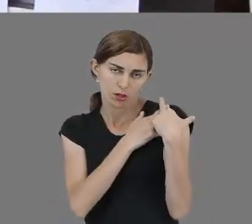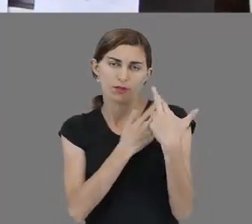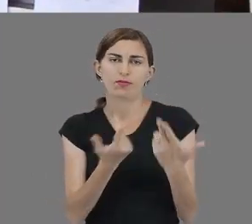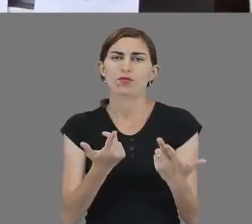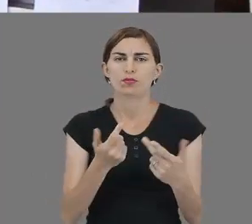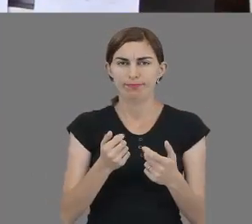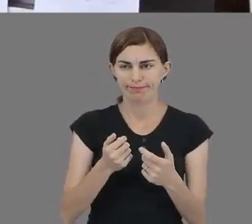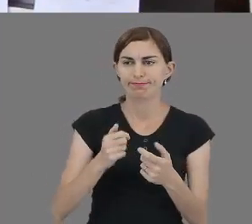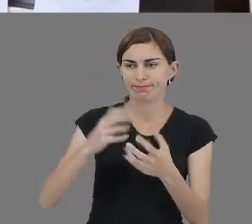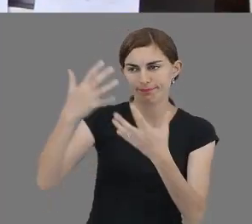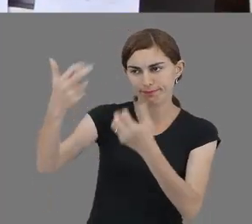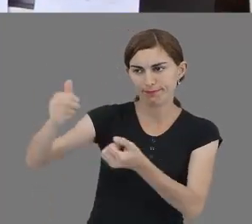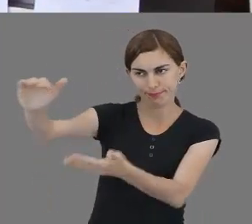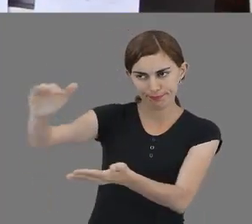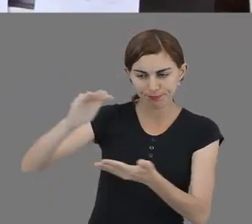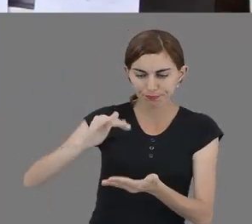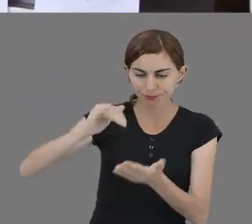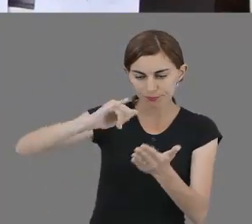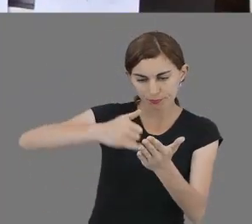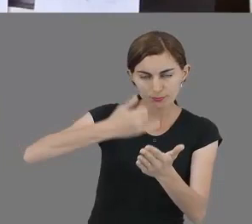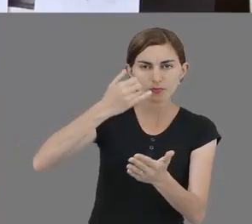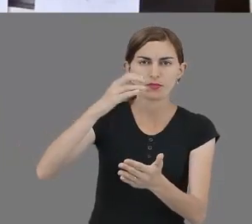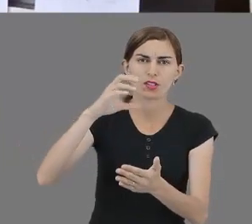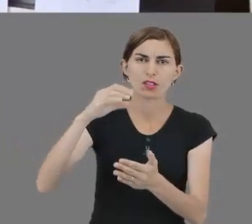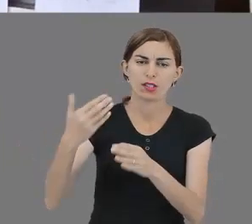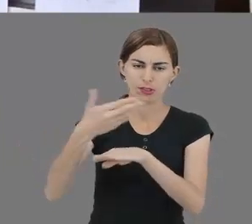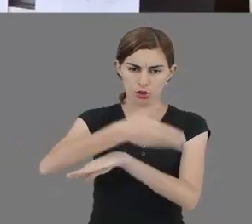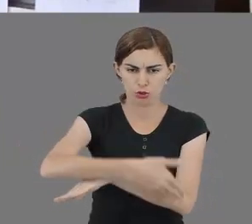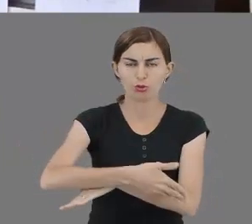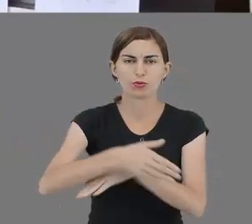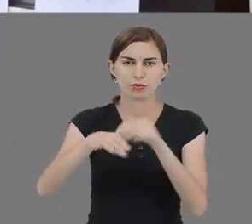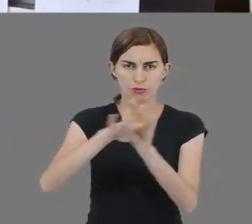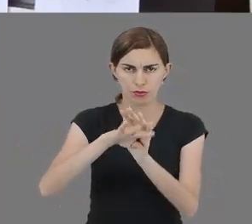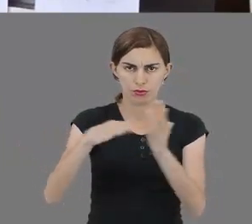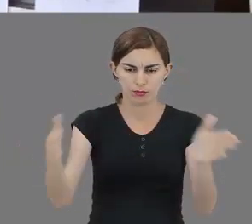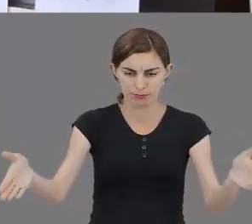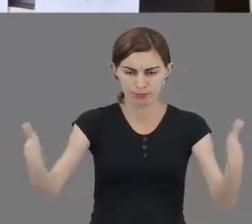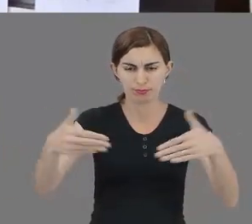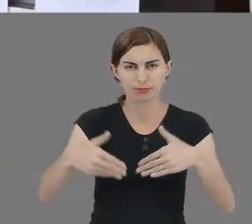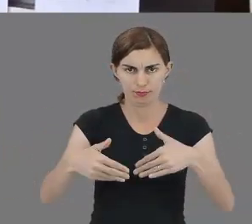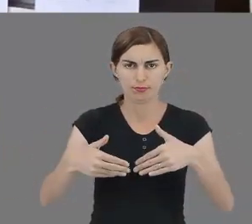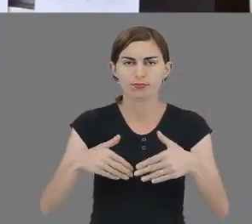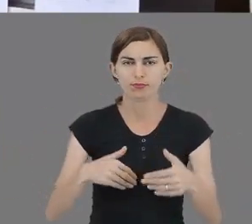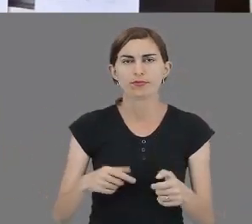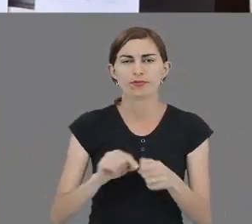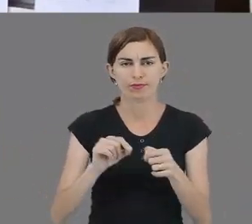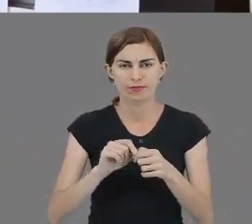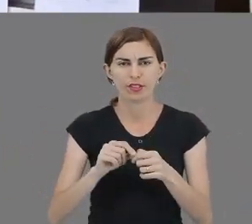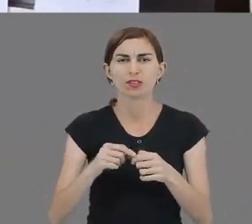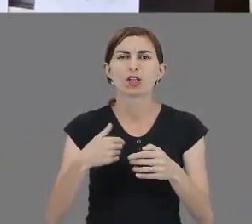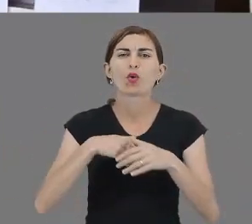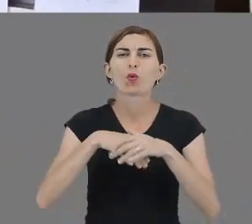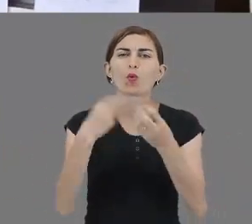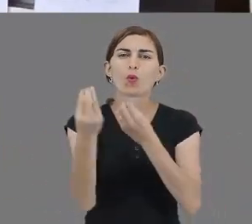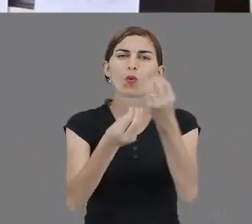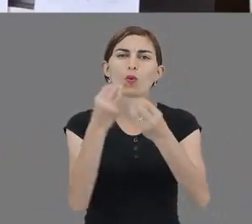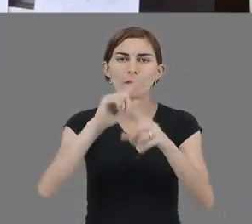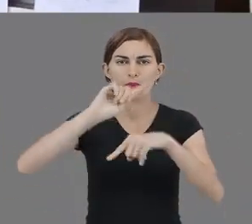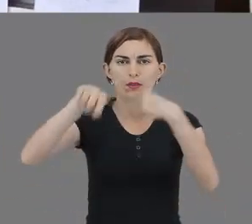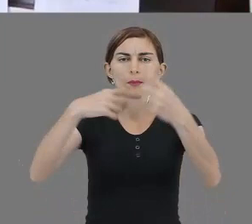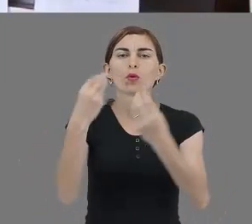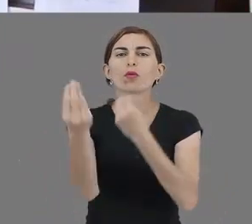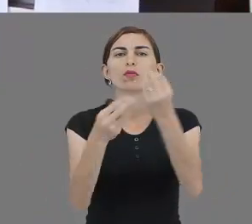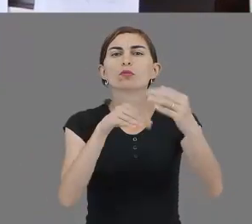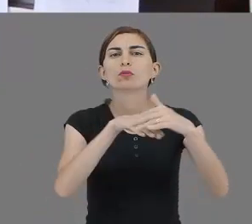fazer isso. Coloque no seu controle de entrada. Feito isso, nós vamos proceder com o armazenamento.